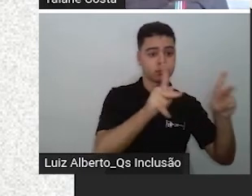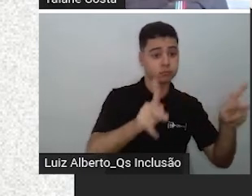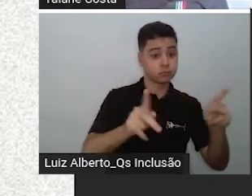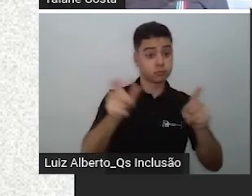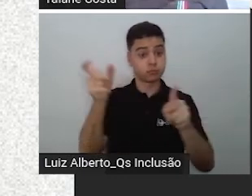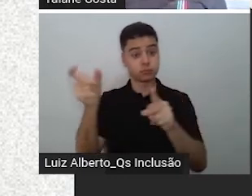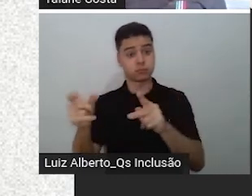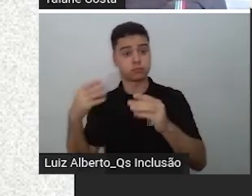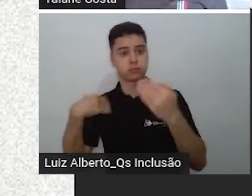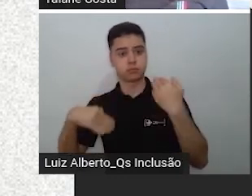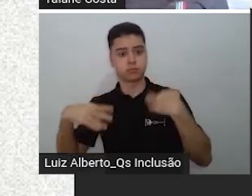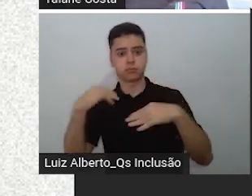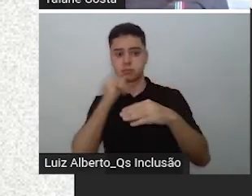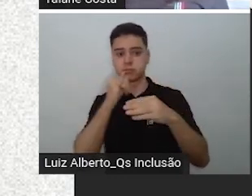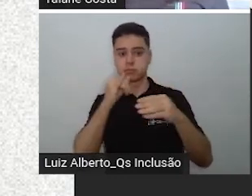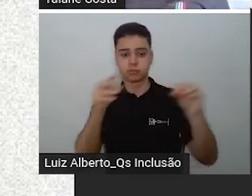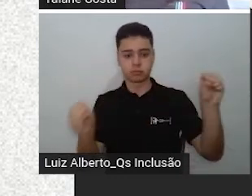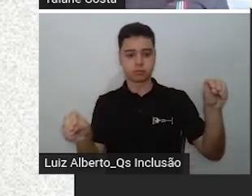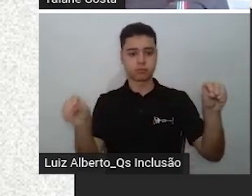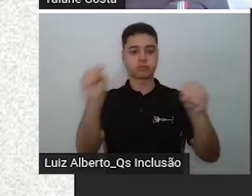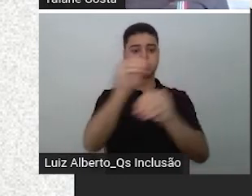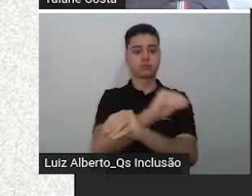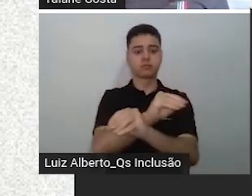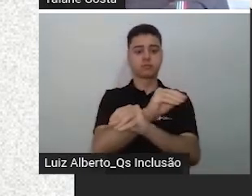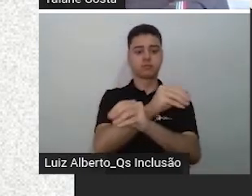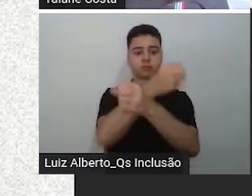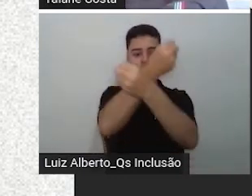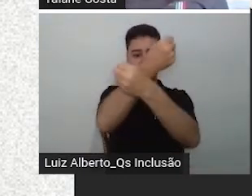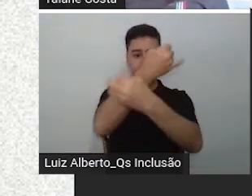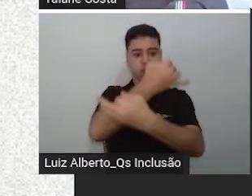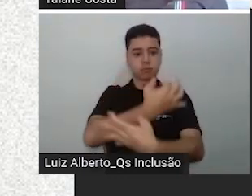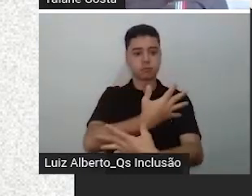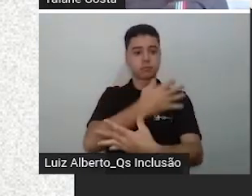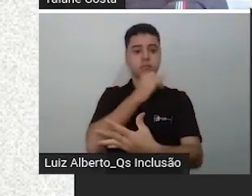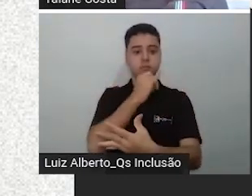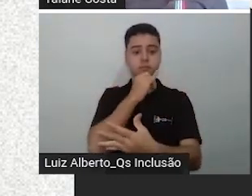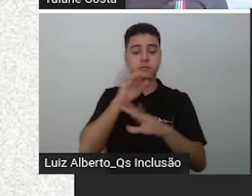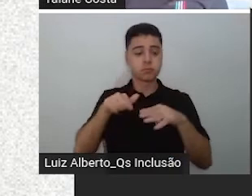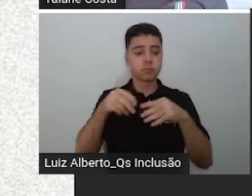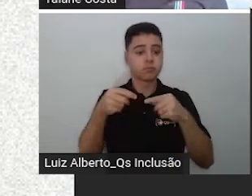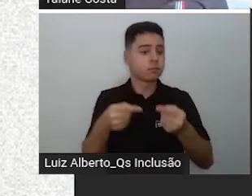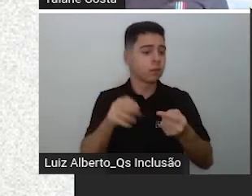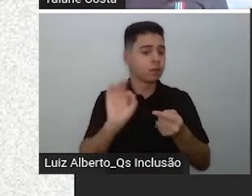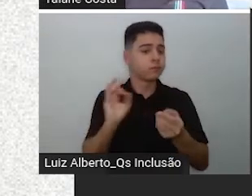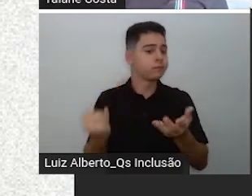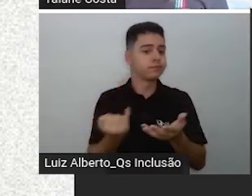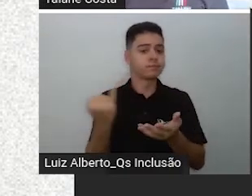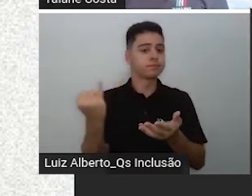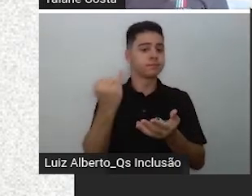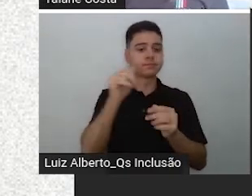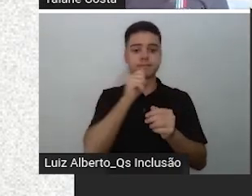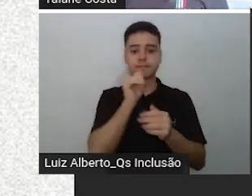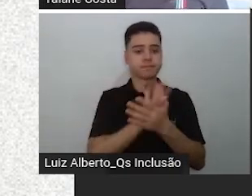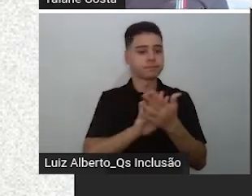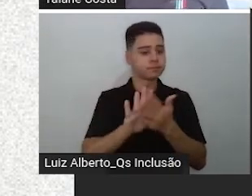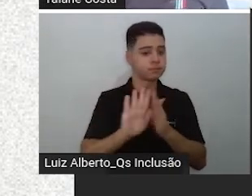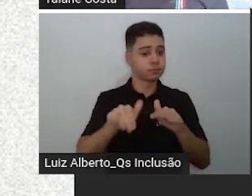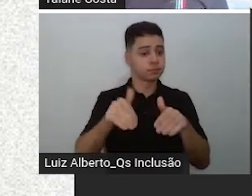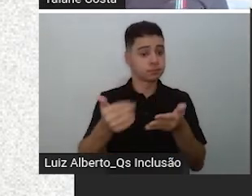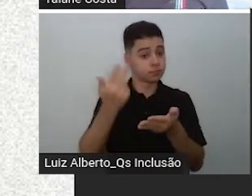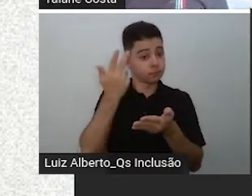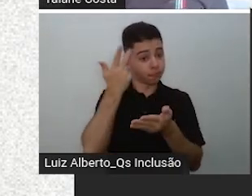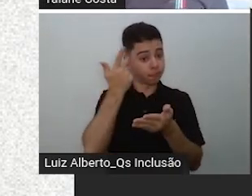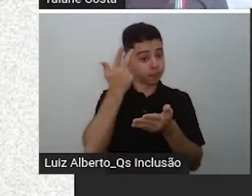o mediador dê algumas explicações mais esporádicas, mas esse não é o papel principal, né?